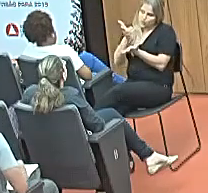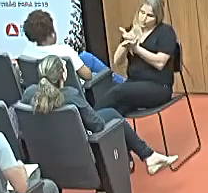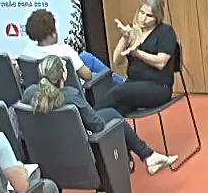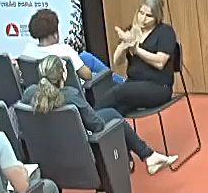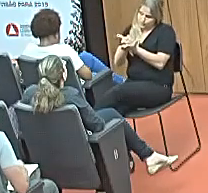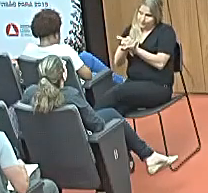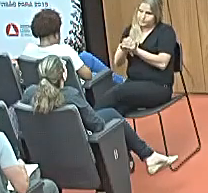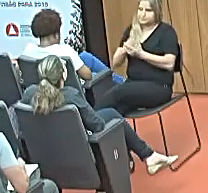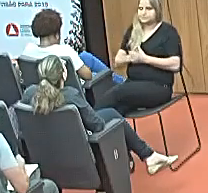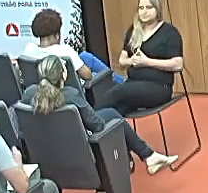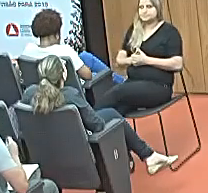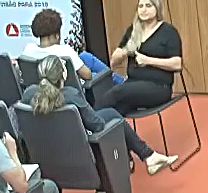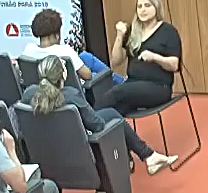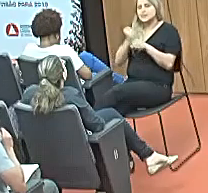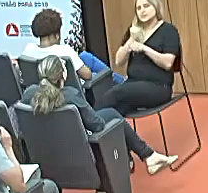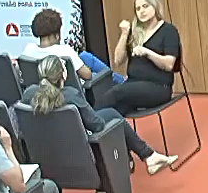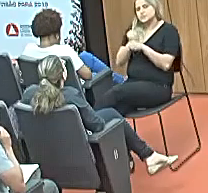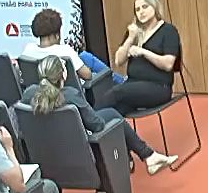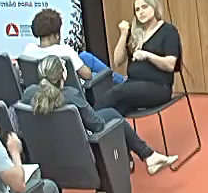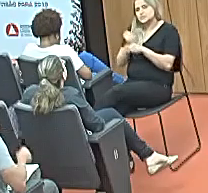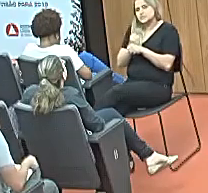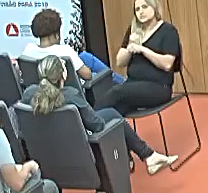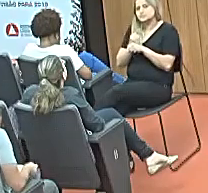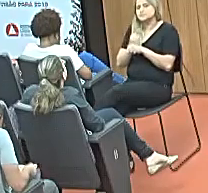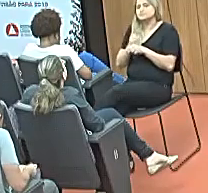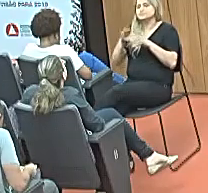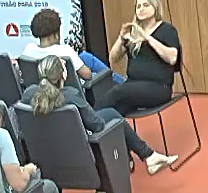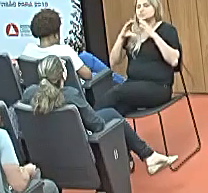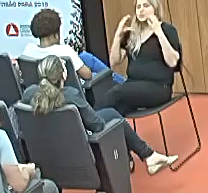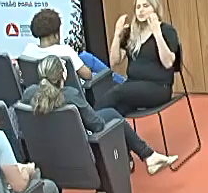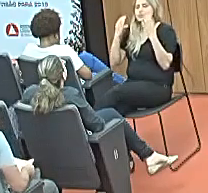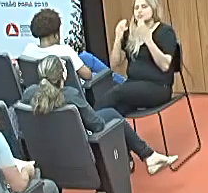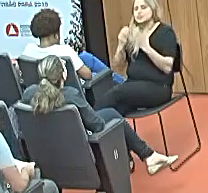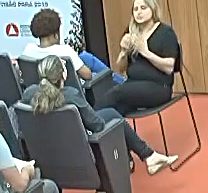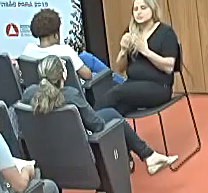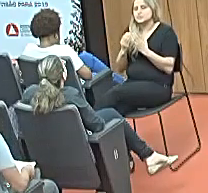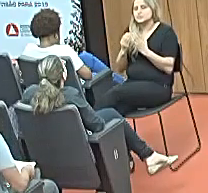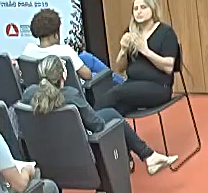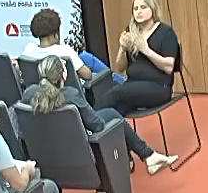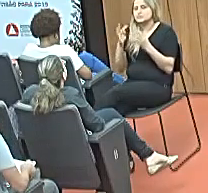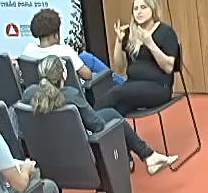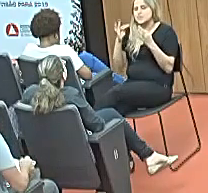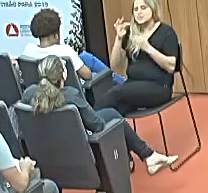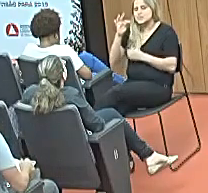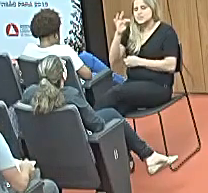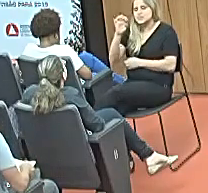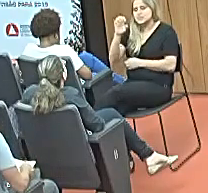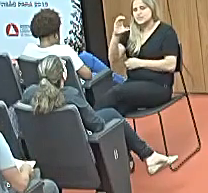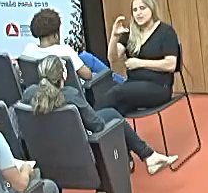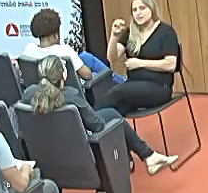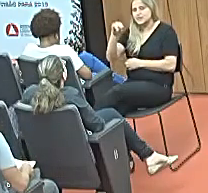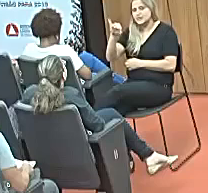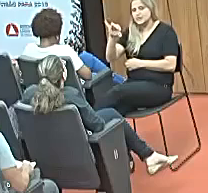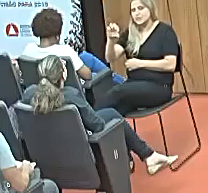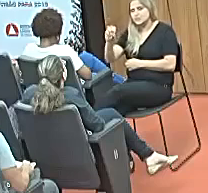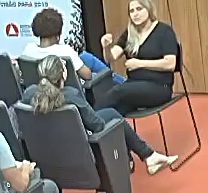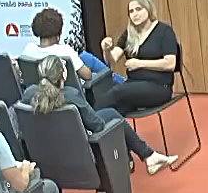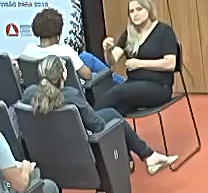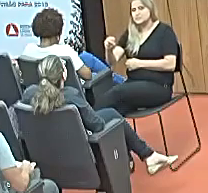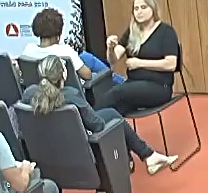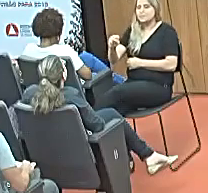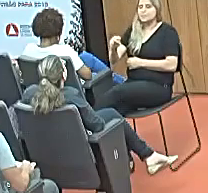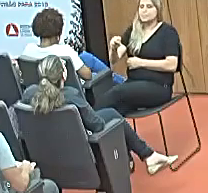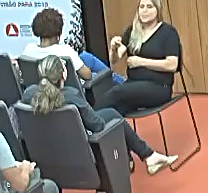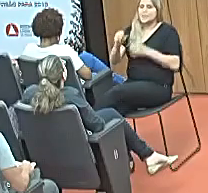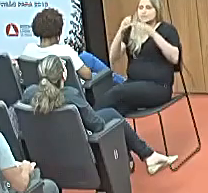finalização a construção de convênio de cooperação técnica que foi o apresentado entre o estado e os municípios da região